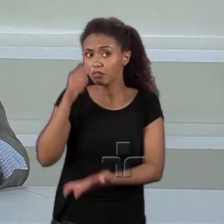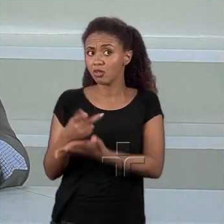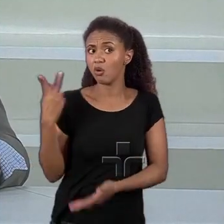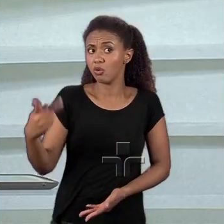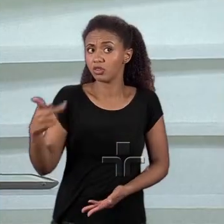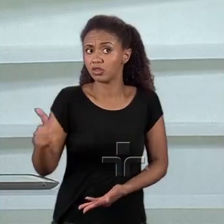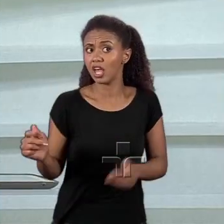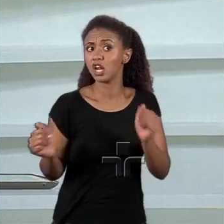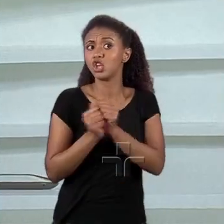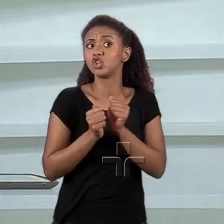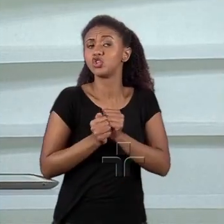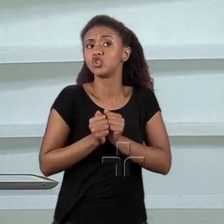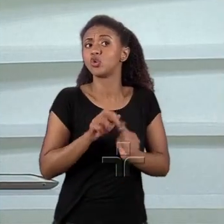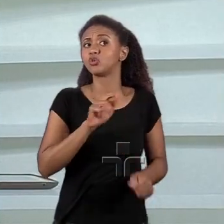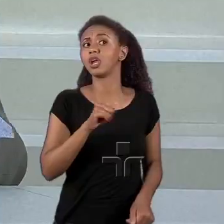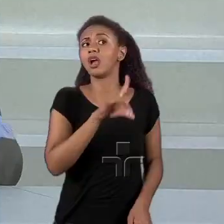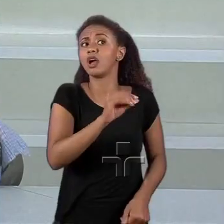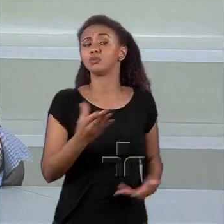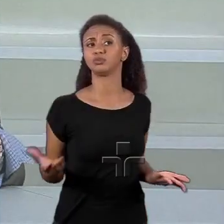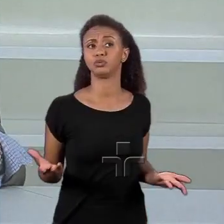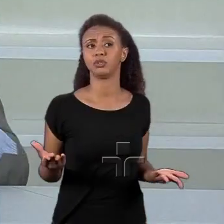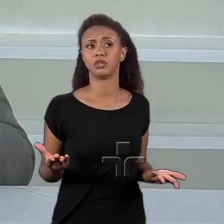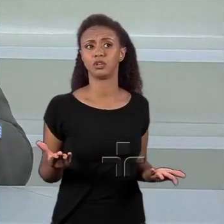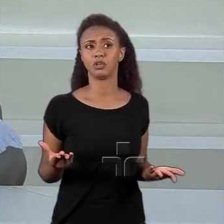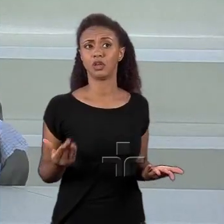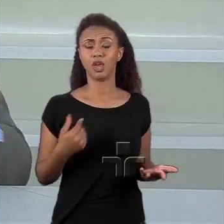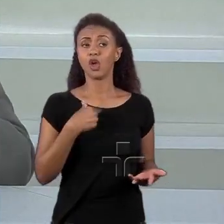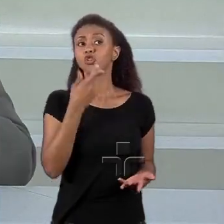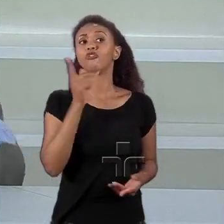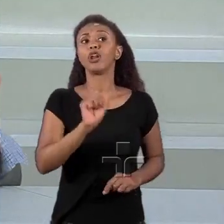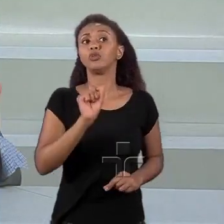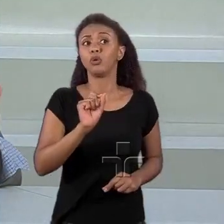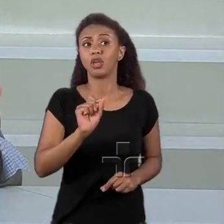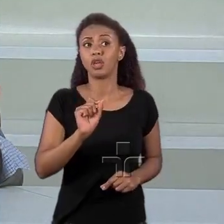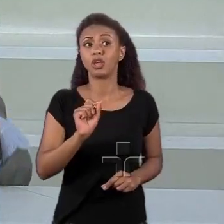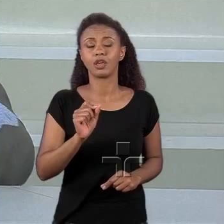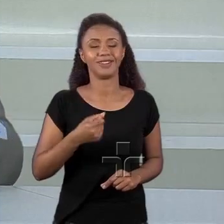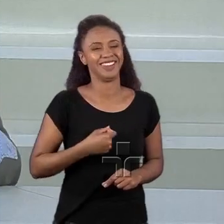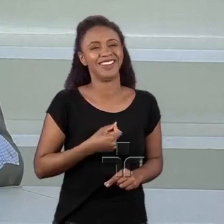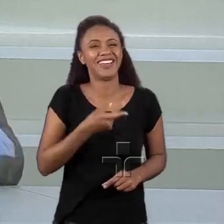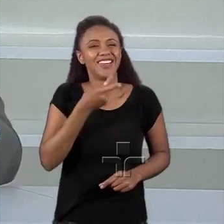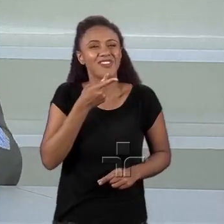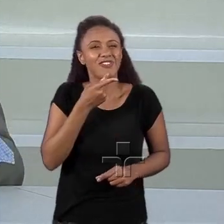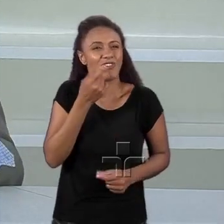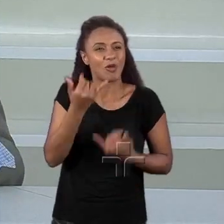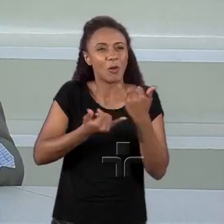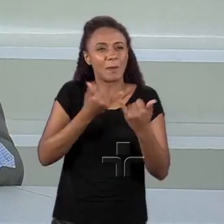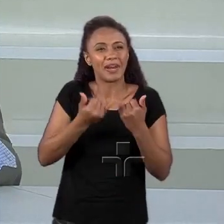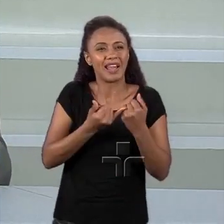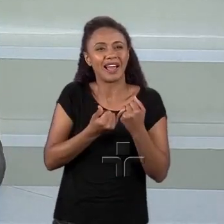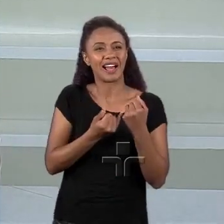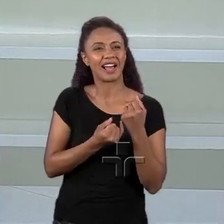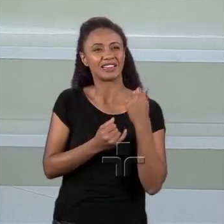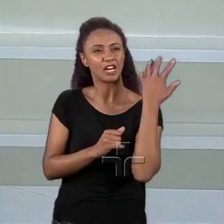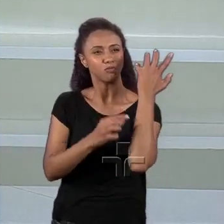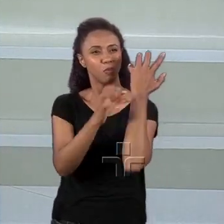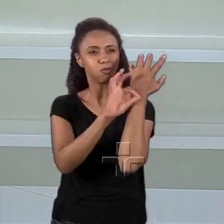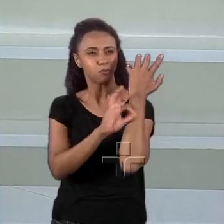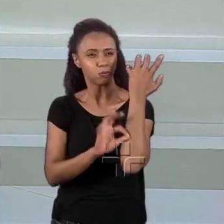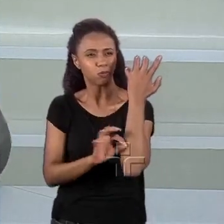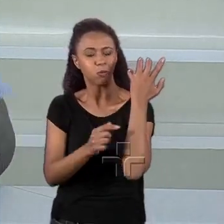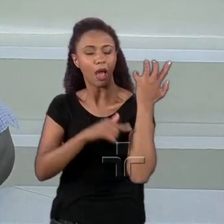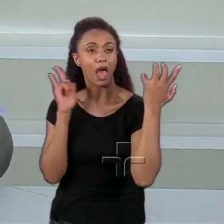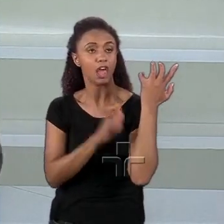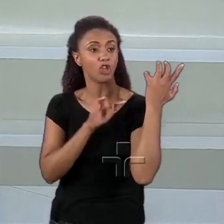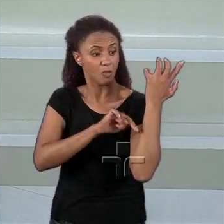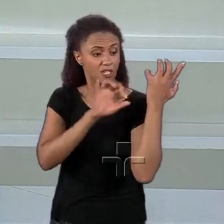Lewandowski. Nada contra Jabuticaba, não. Não, pelo contrário, adoro jabuticaba, mas que é uma fruta brasileira. Agora, lamentavelmente,